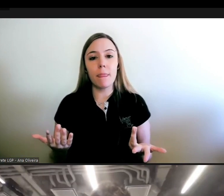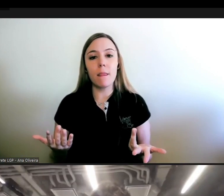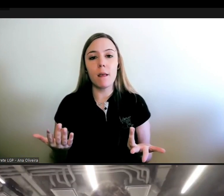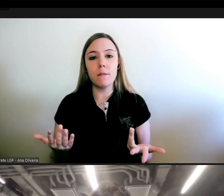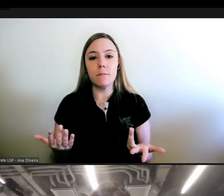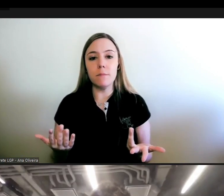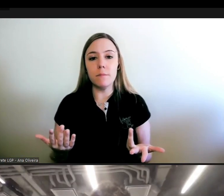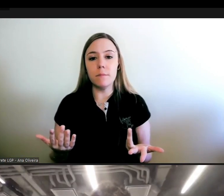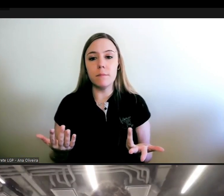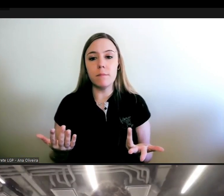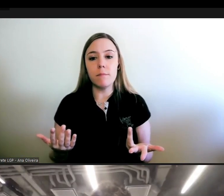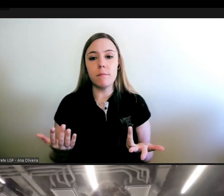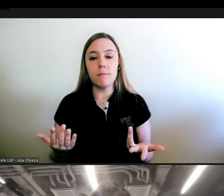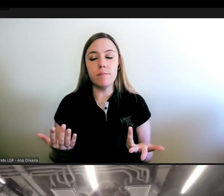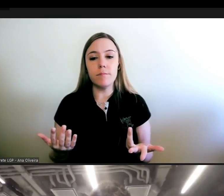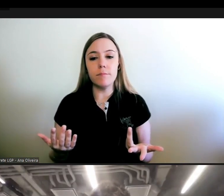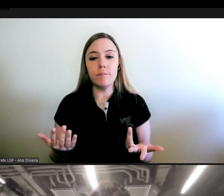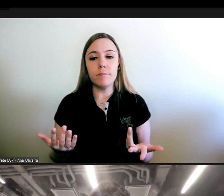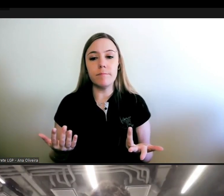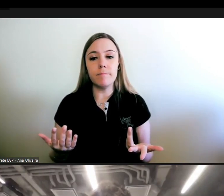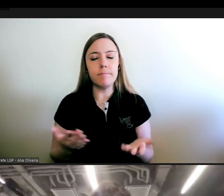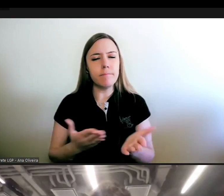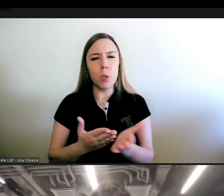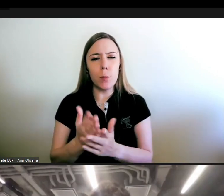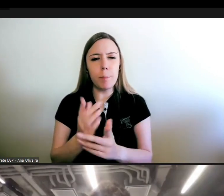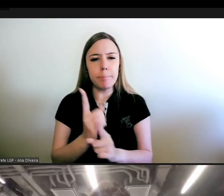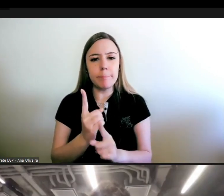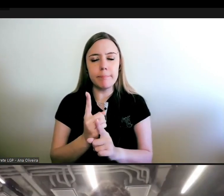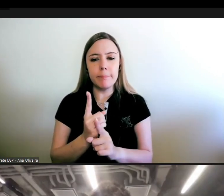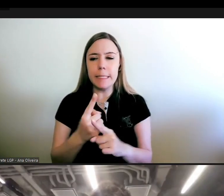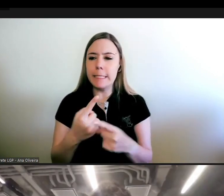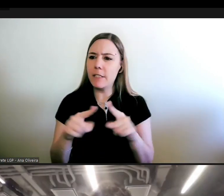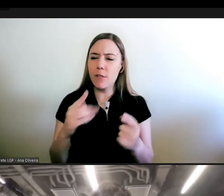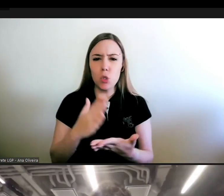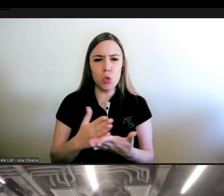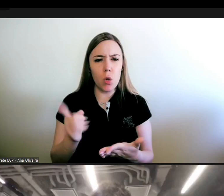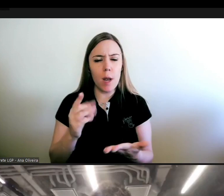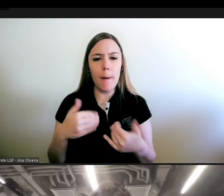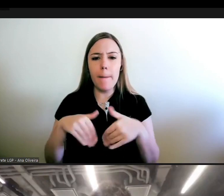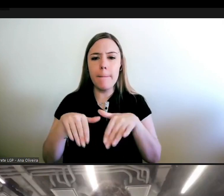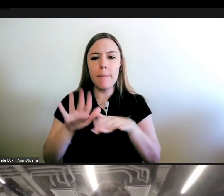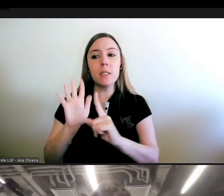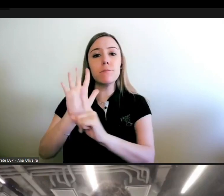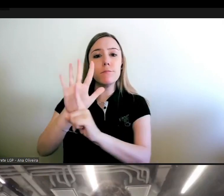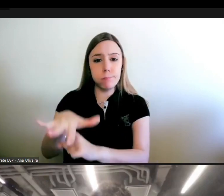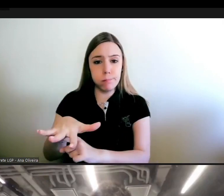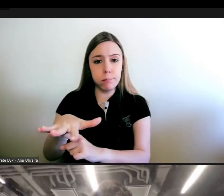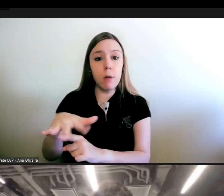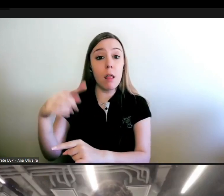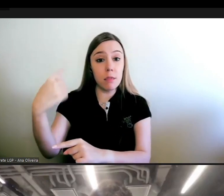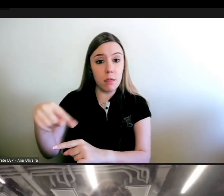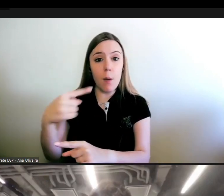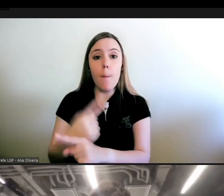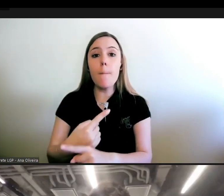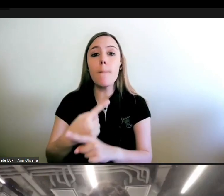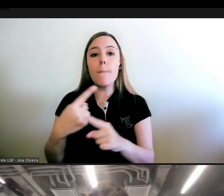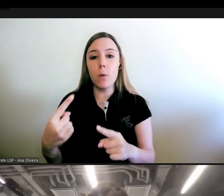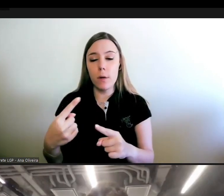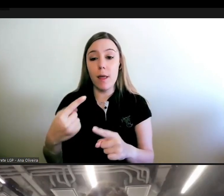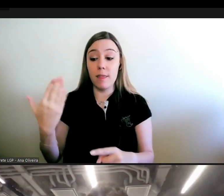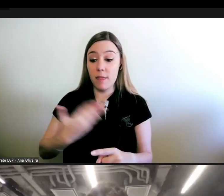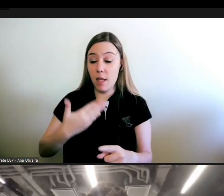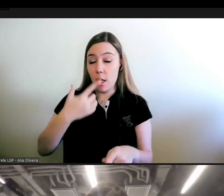sujeitas a uma grande, não apenas diferenciação, mas sobretudo uma grande discriminação, porque os direitos humanos que